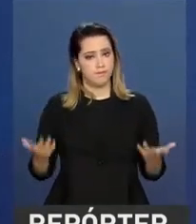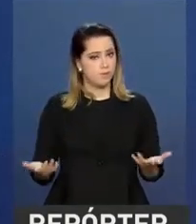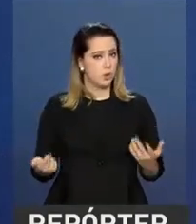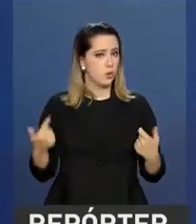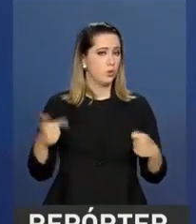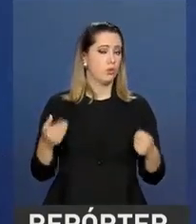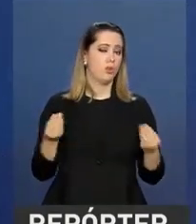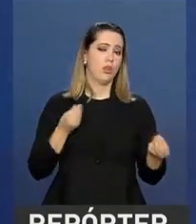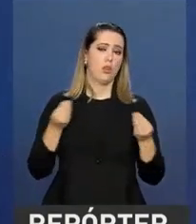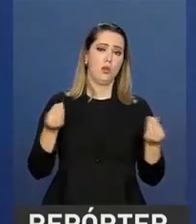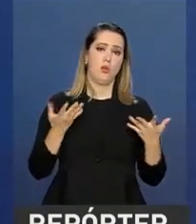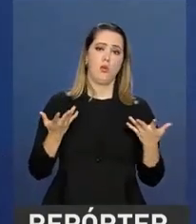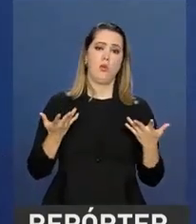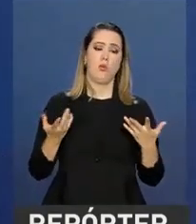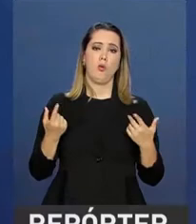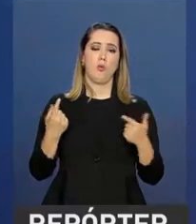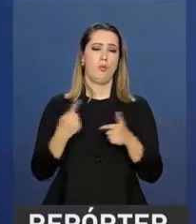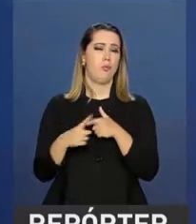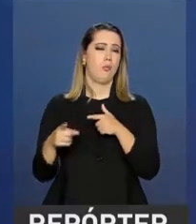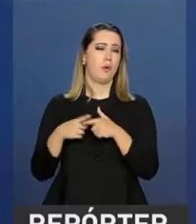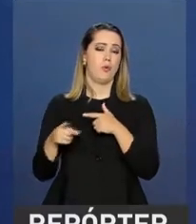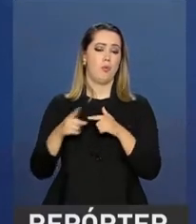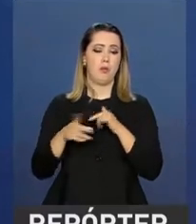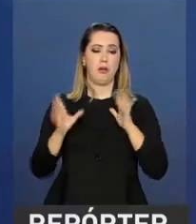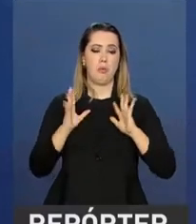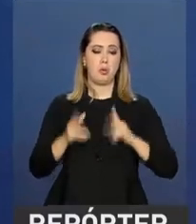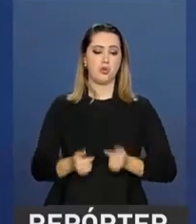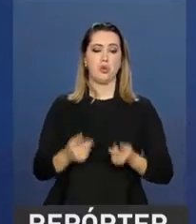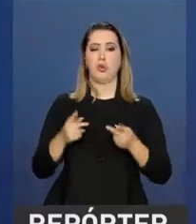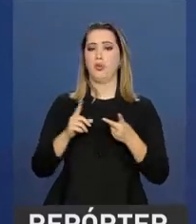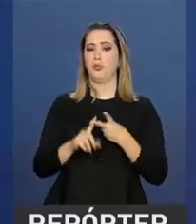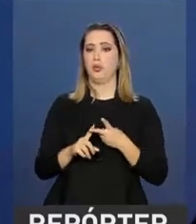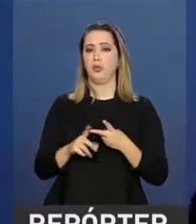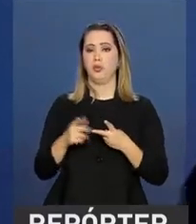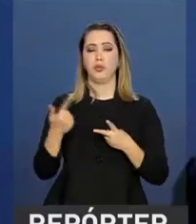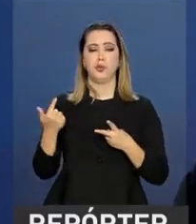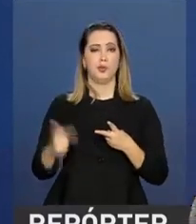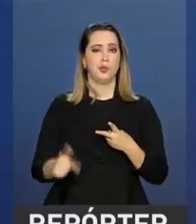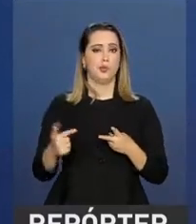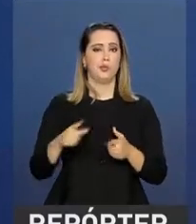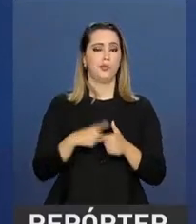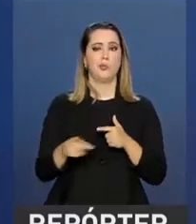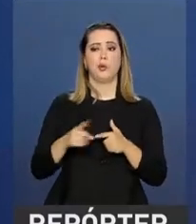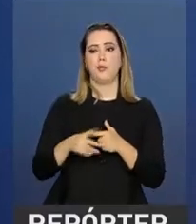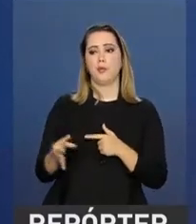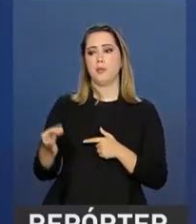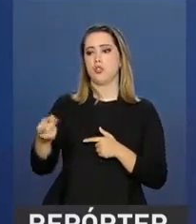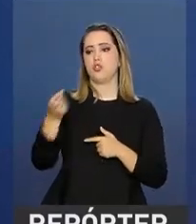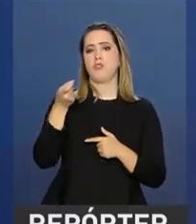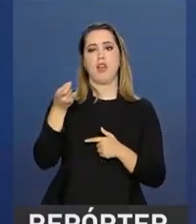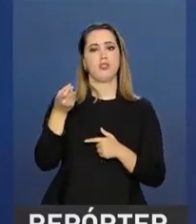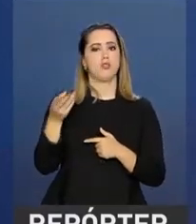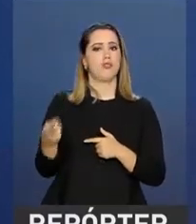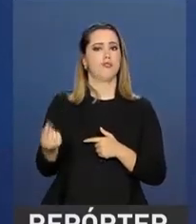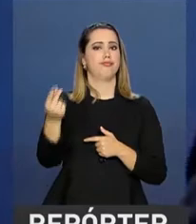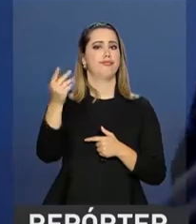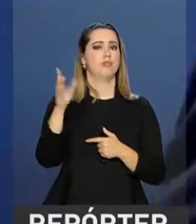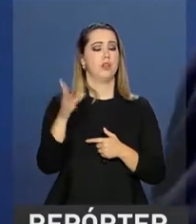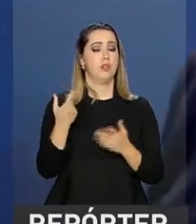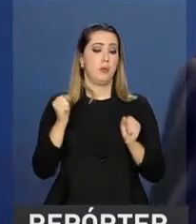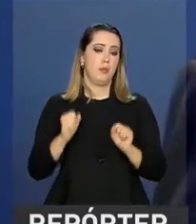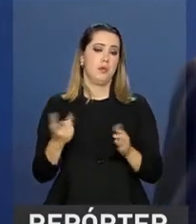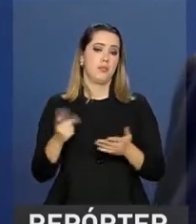barreira sanitária numa barreira fitossanitária não há barreira tarifária que possa